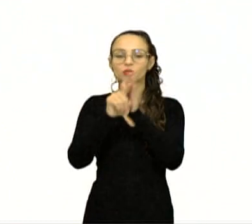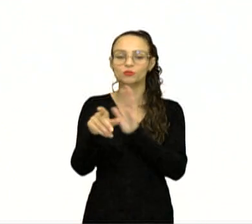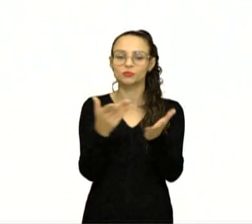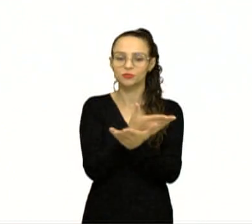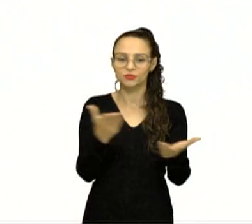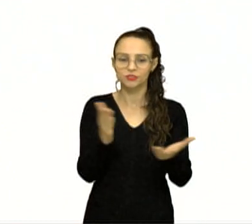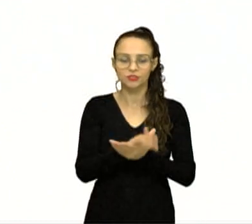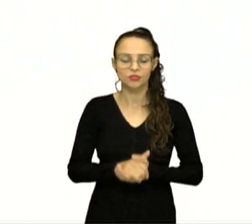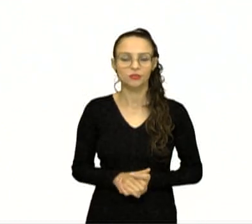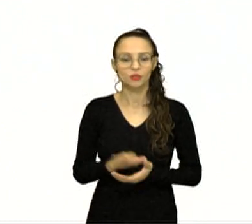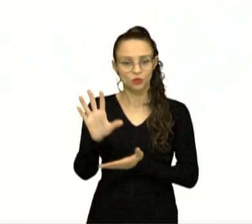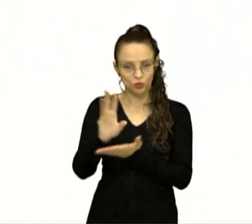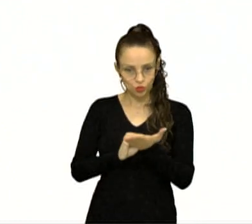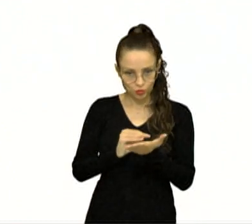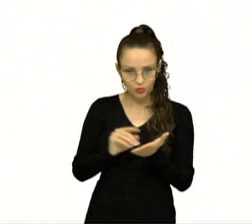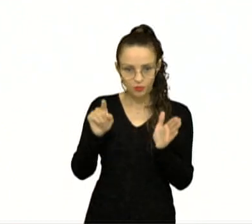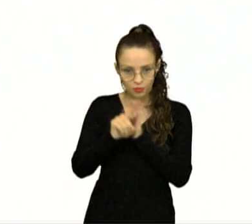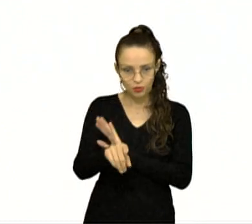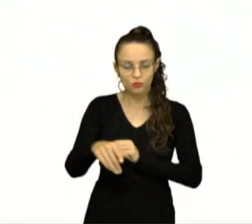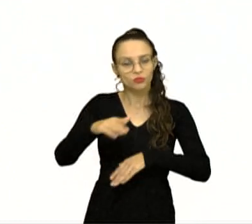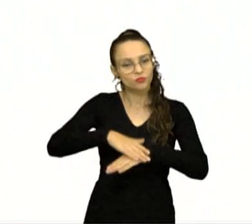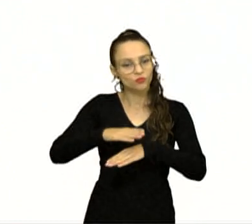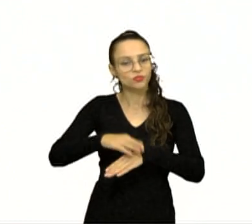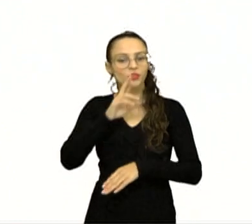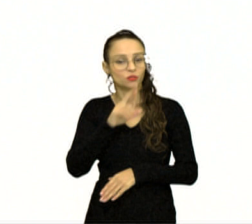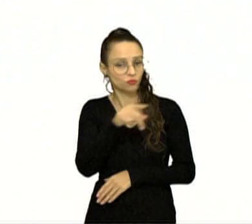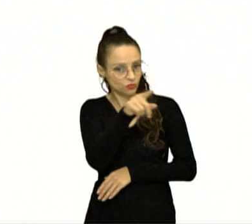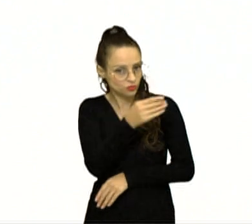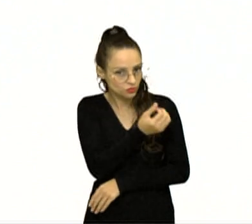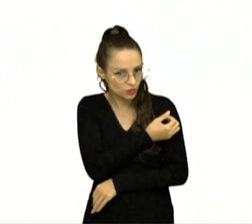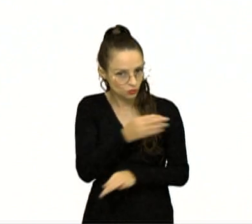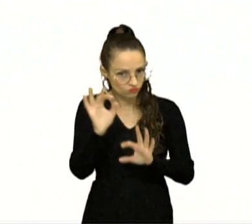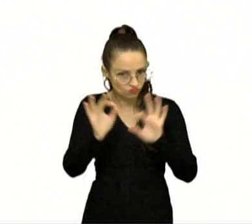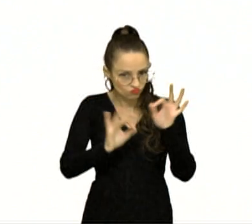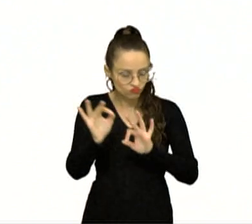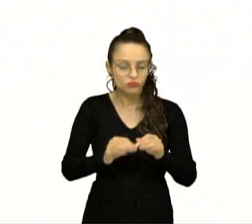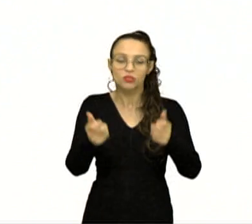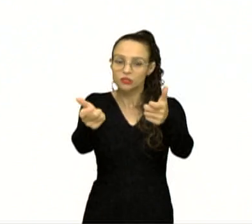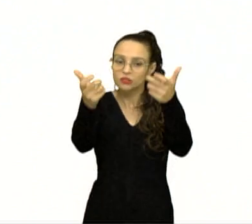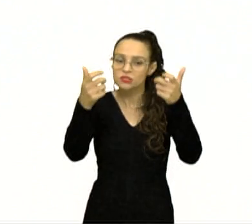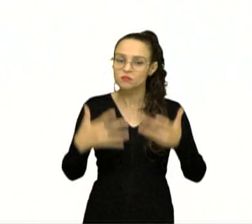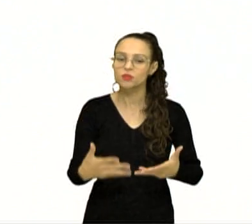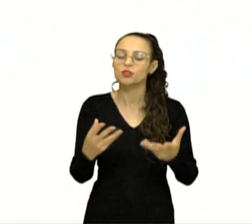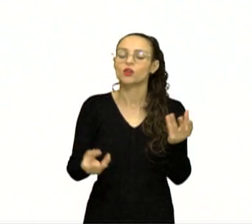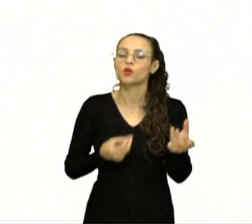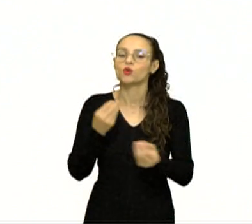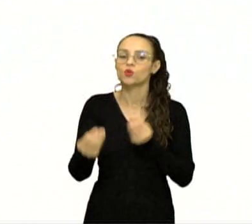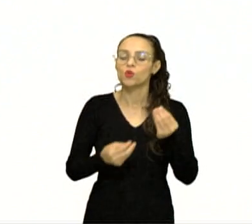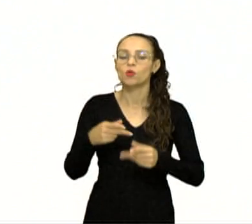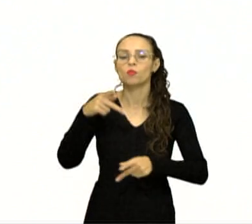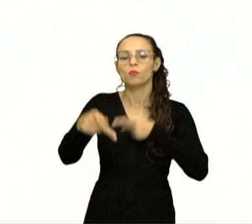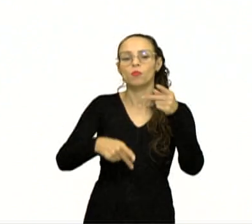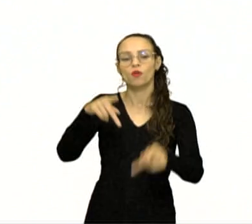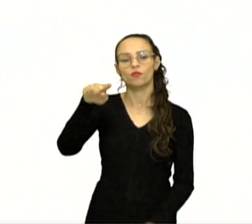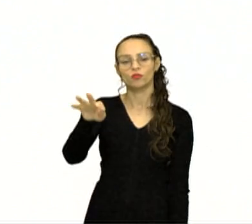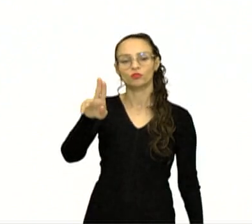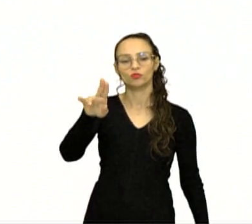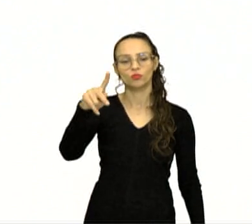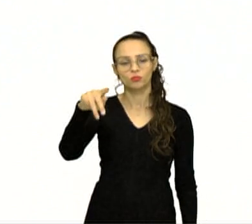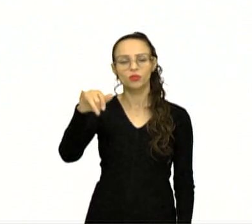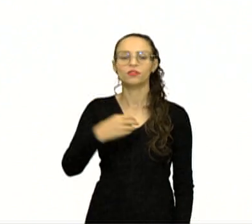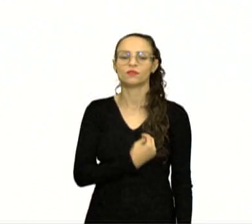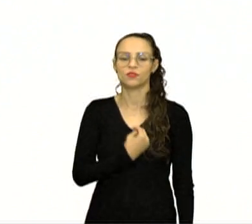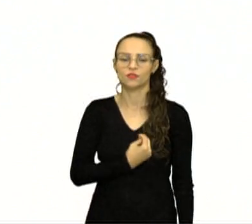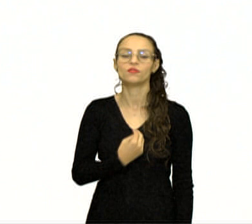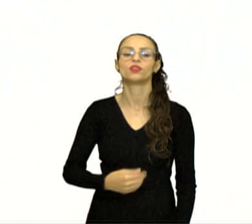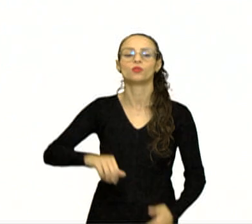vocês. Copia a pergunta no seu caderno, galerinha do sexto ano, caprichem aí. Explique como os povos Tupi-Guarani viviam de modo geral